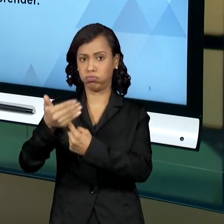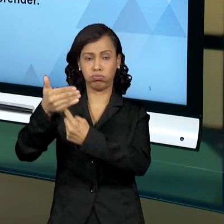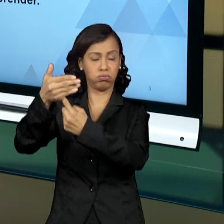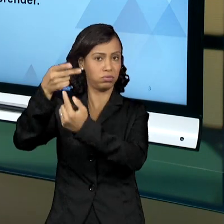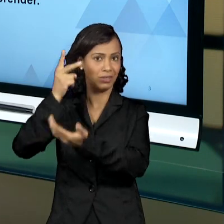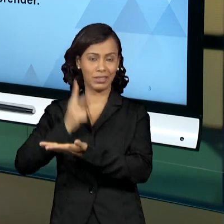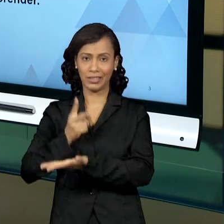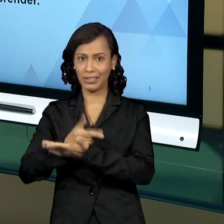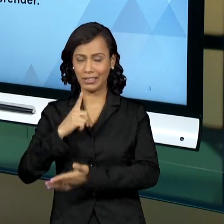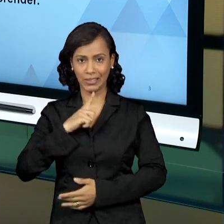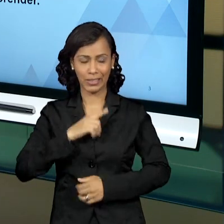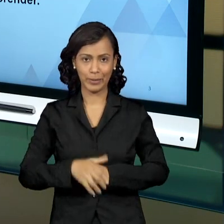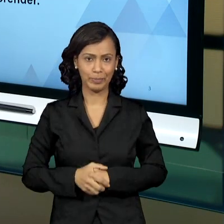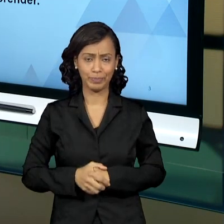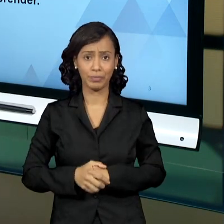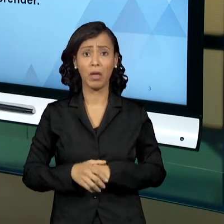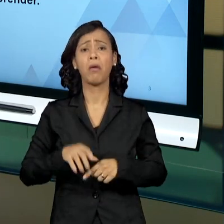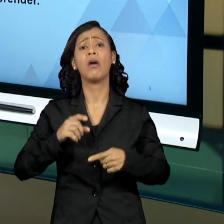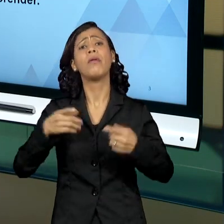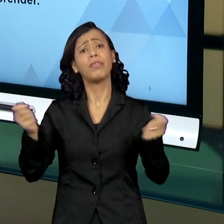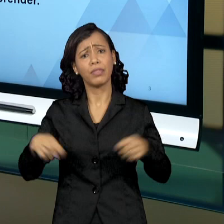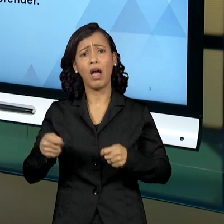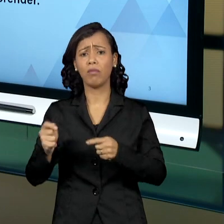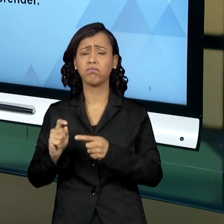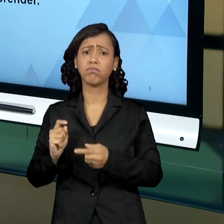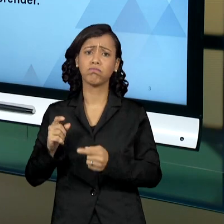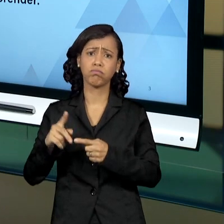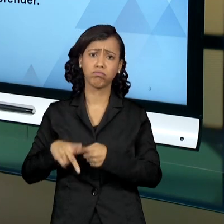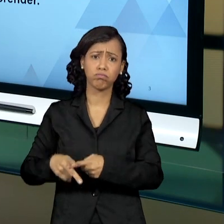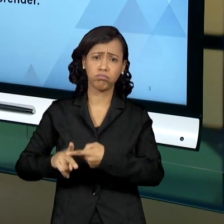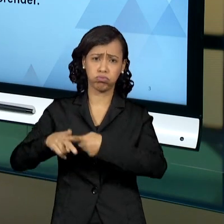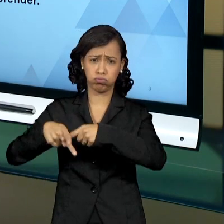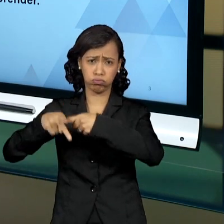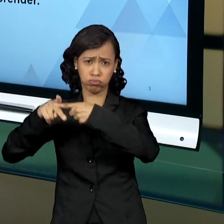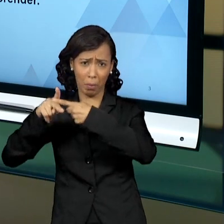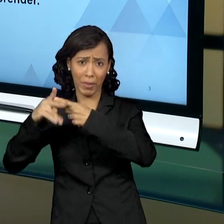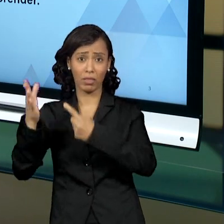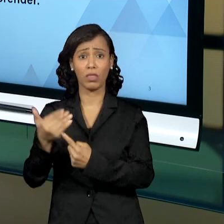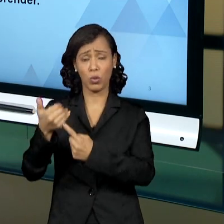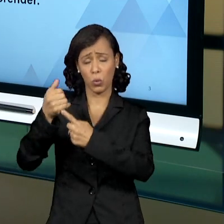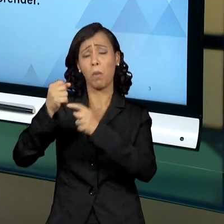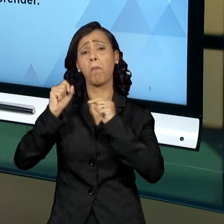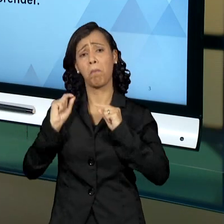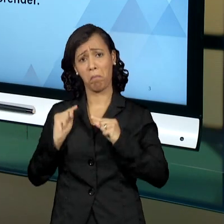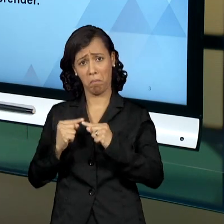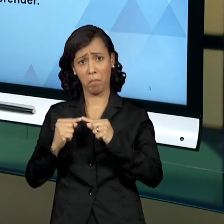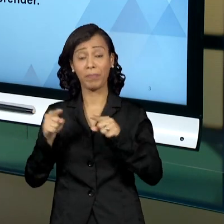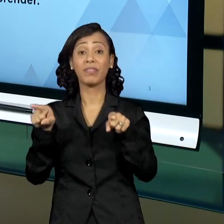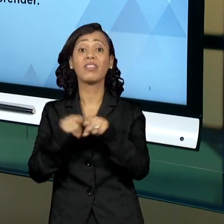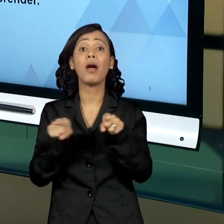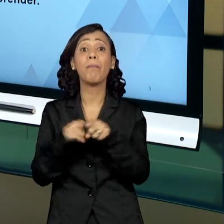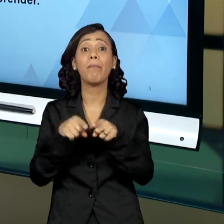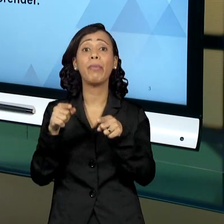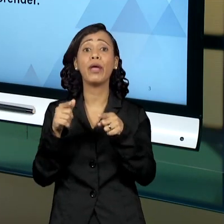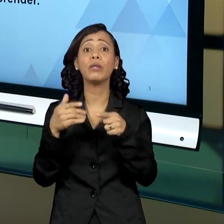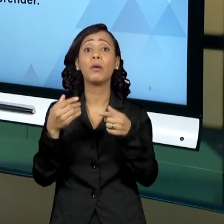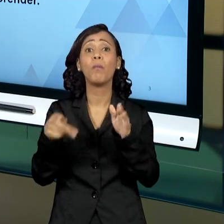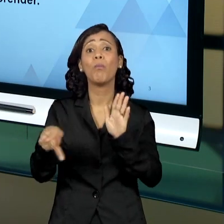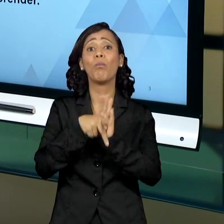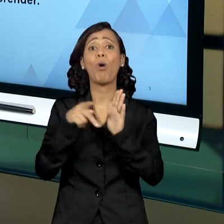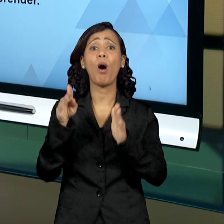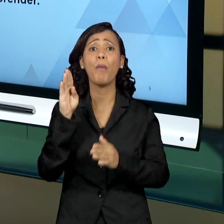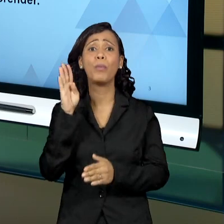tecnologias, tanto como ferramenta de trabalho potente, quanto para o lazer, utilizando as